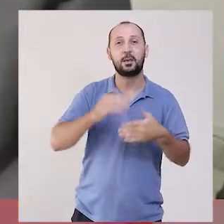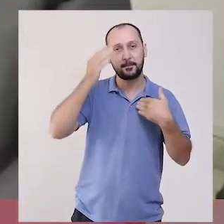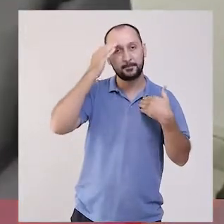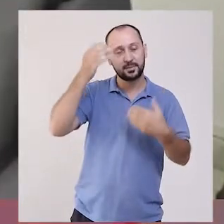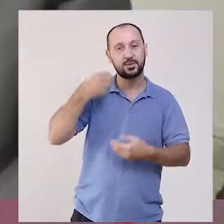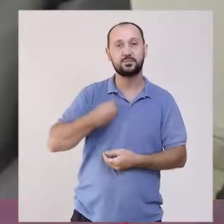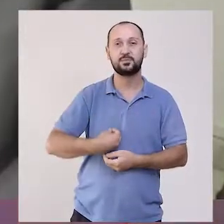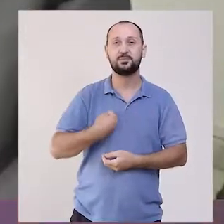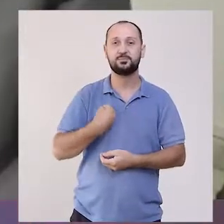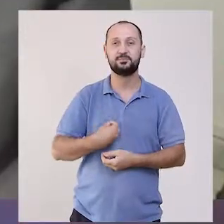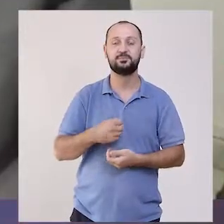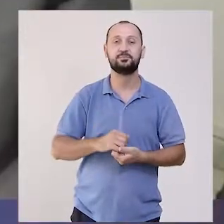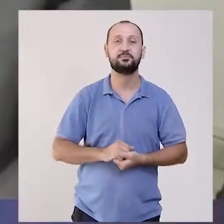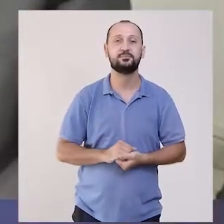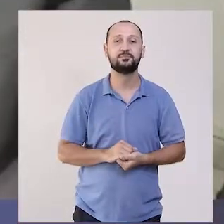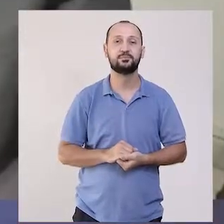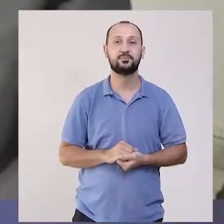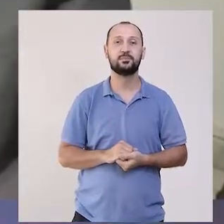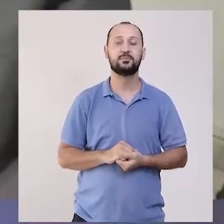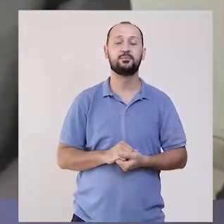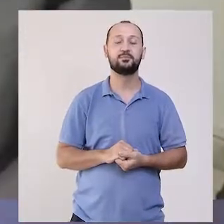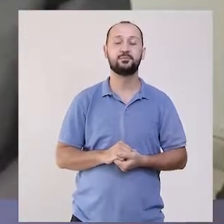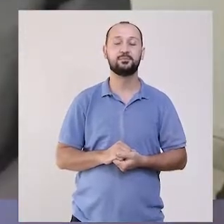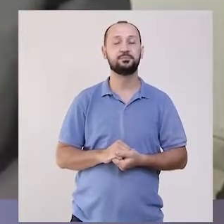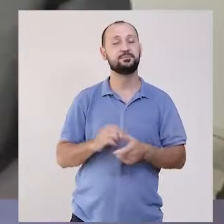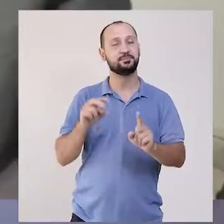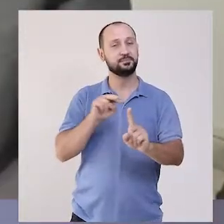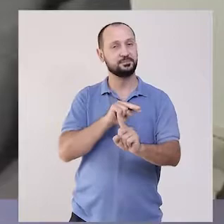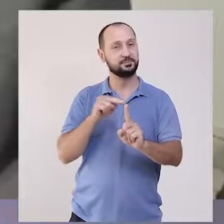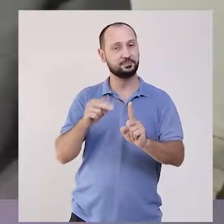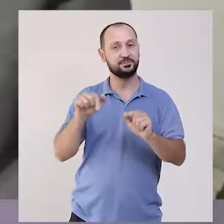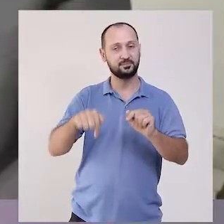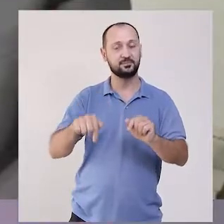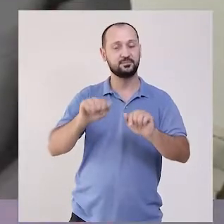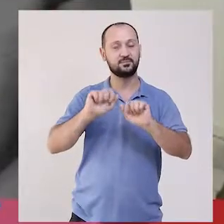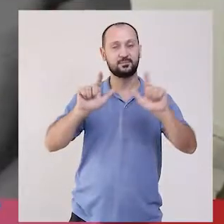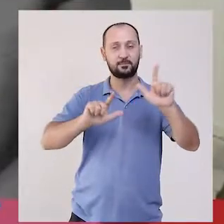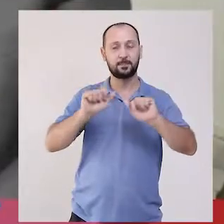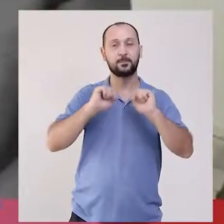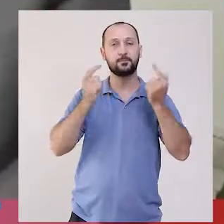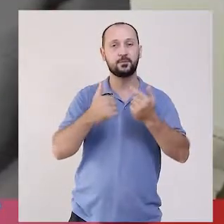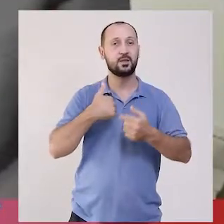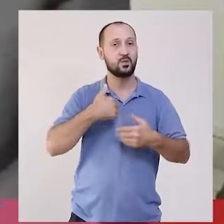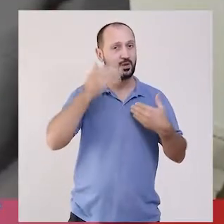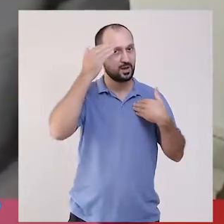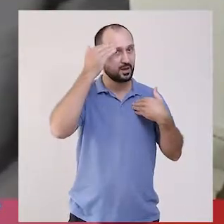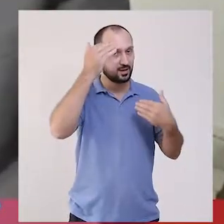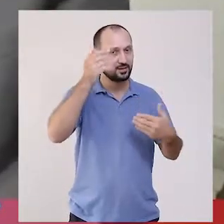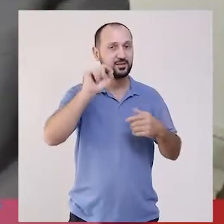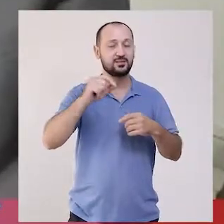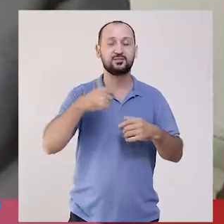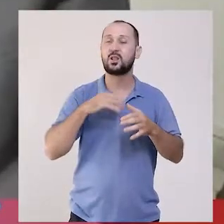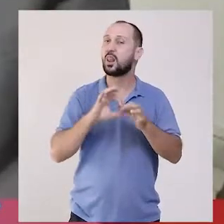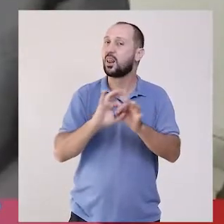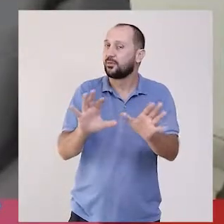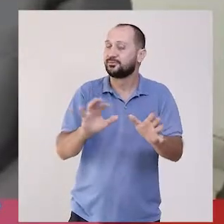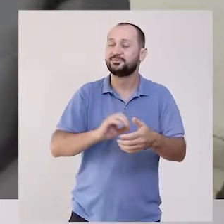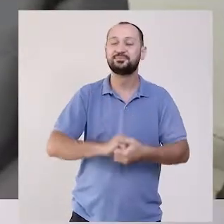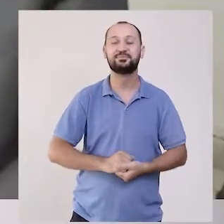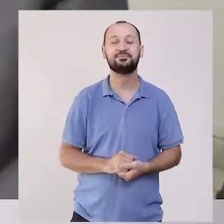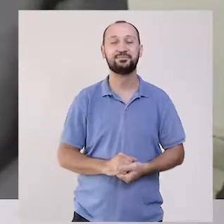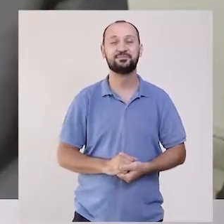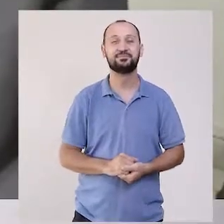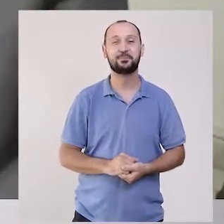Doutor, obrigada pela sua participação aqui com a gente no Perspectiva da TV Assembleia. Eu que agradeço, estamos aqui à